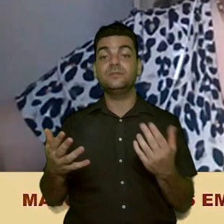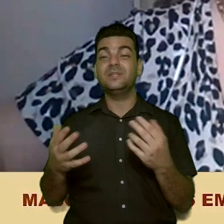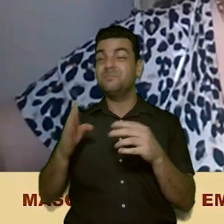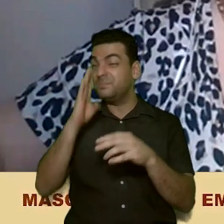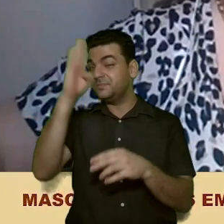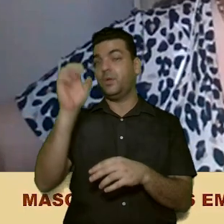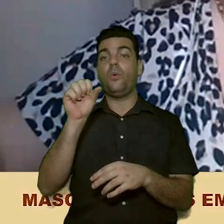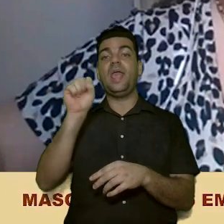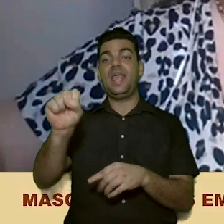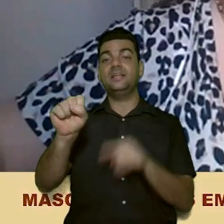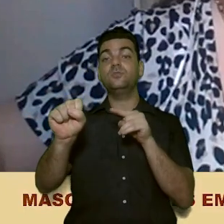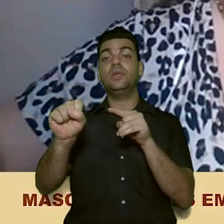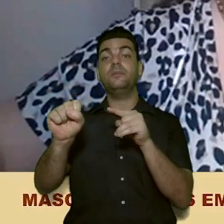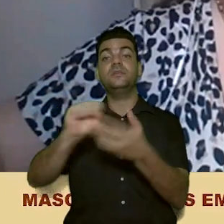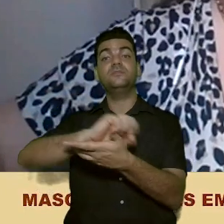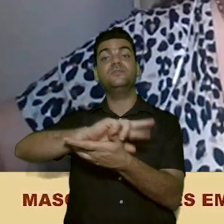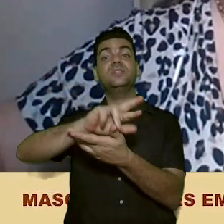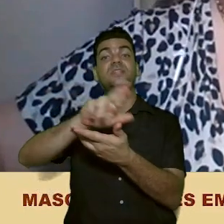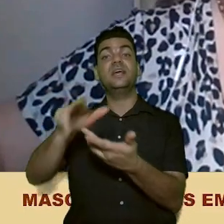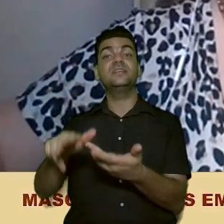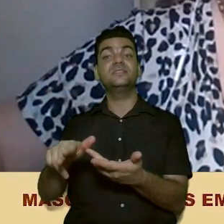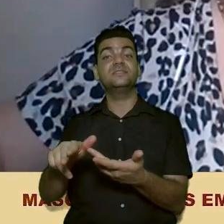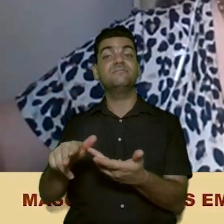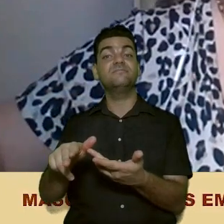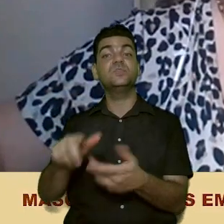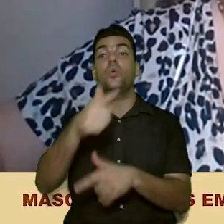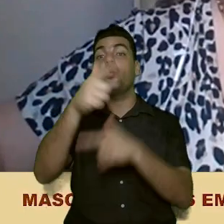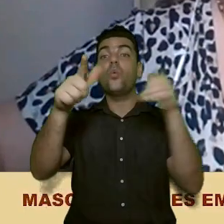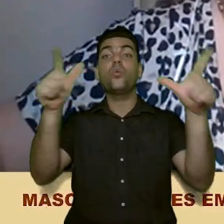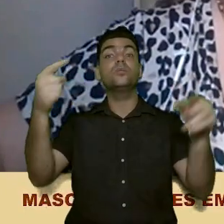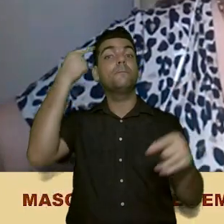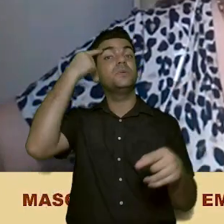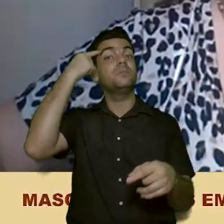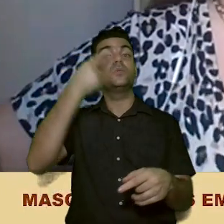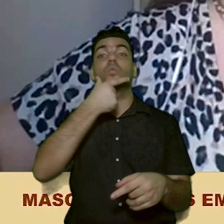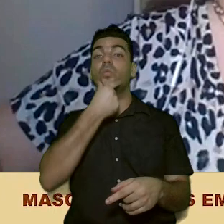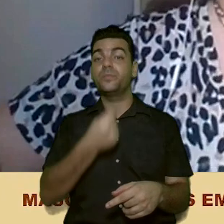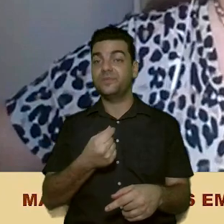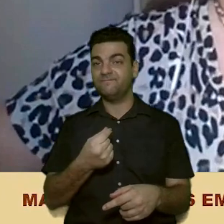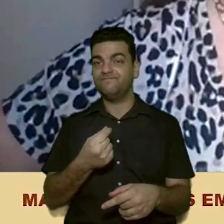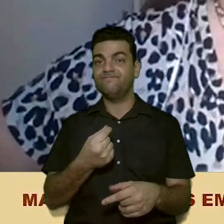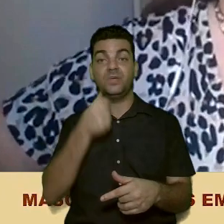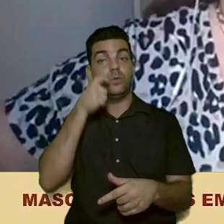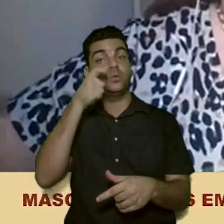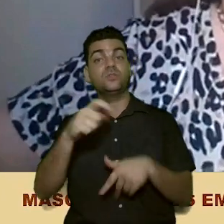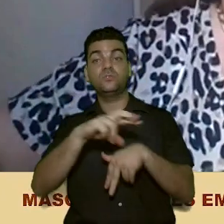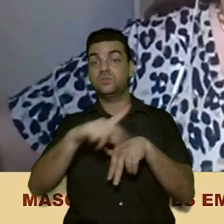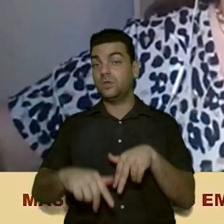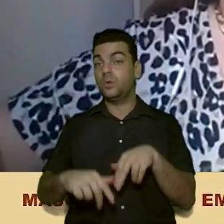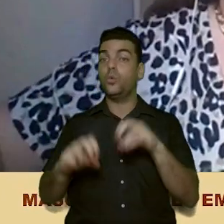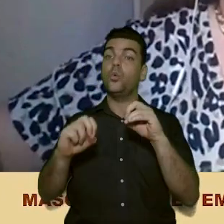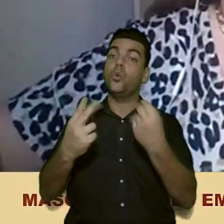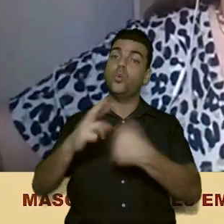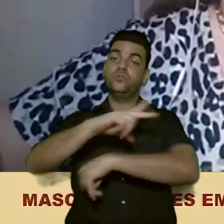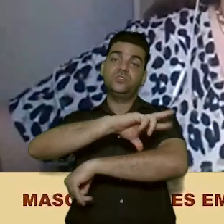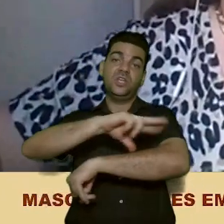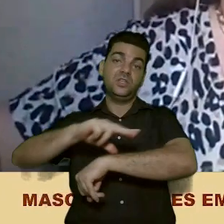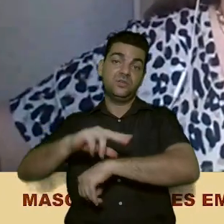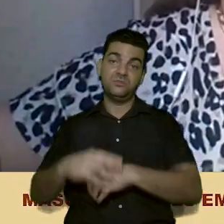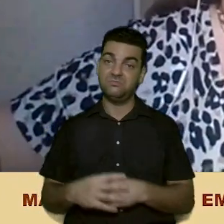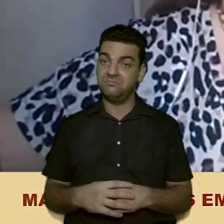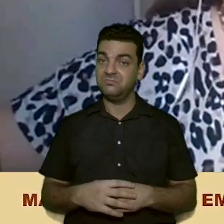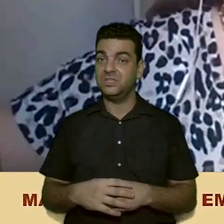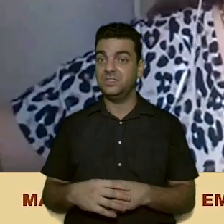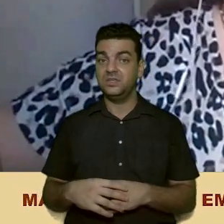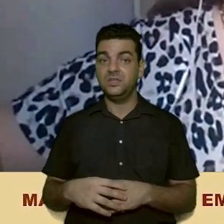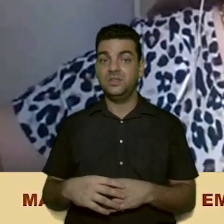ser inclusivo com outras masculinidades, principalmente na orientação sexual ou na questão da identidade de gênero, né? Porque são os homens trans,